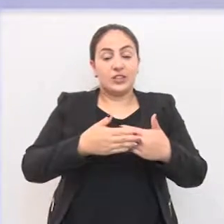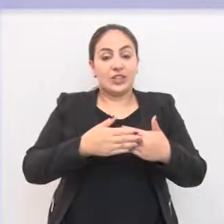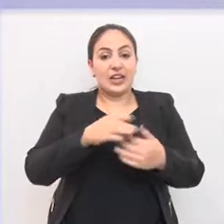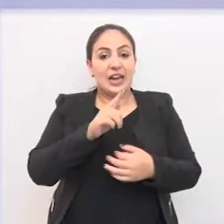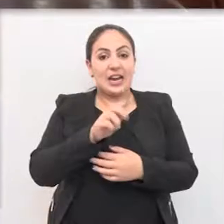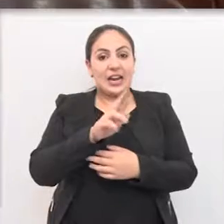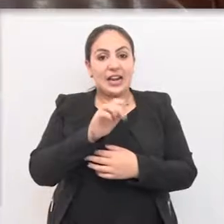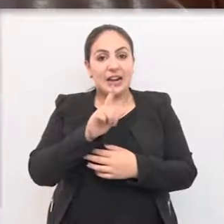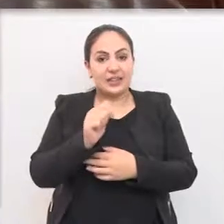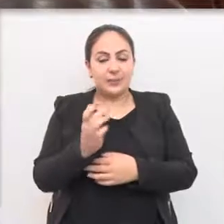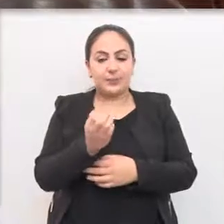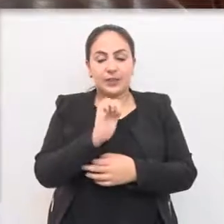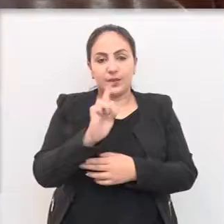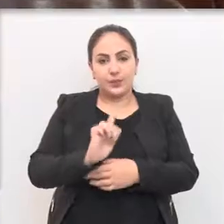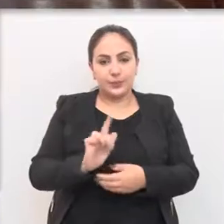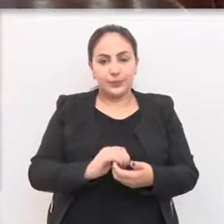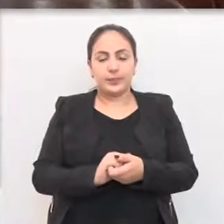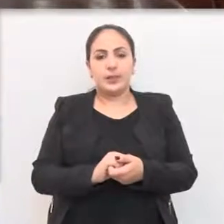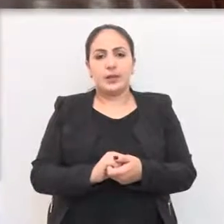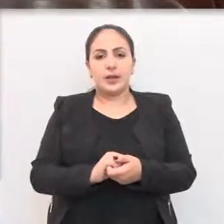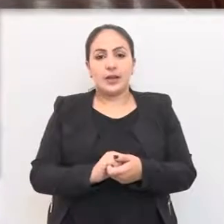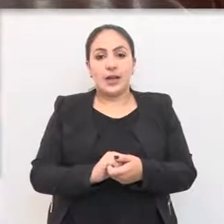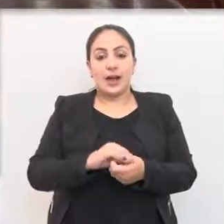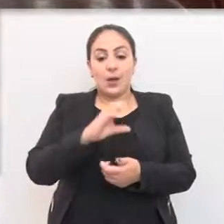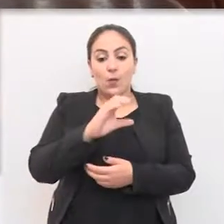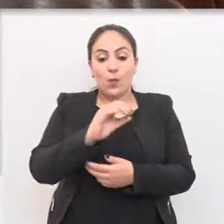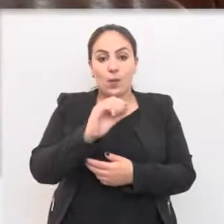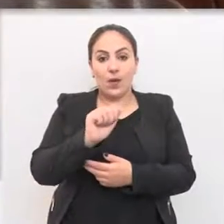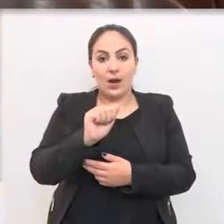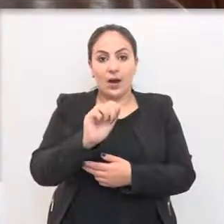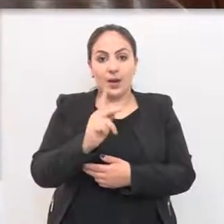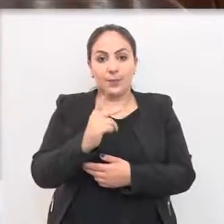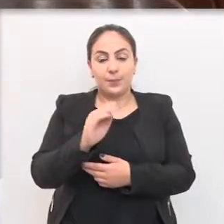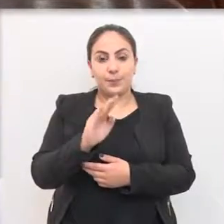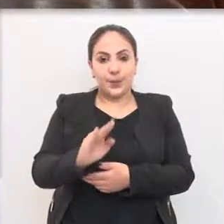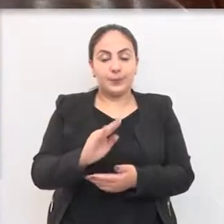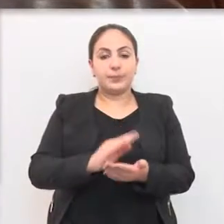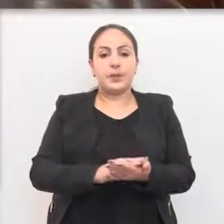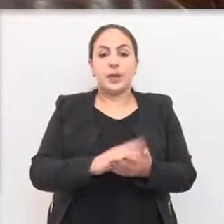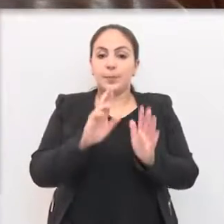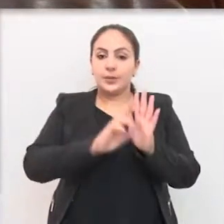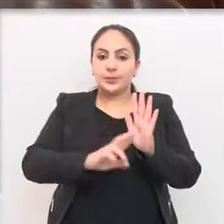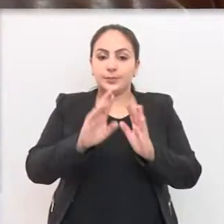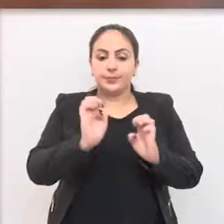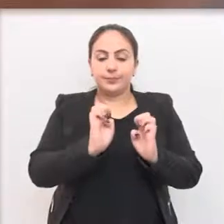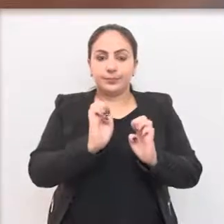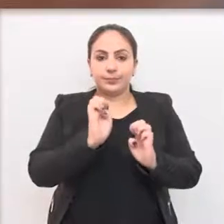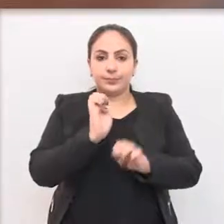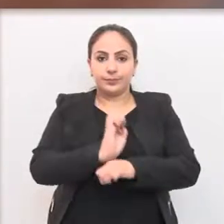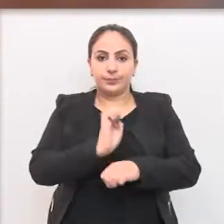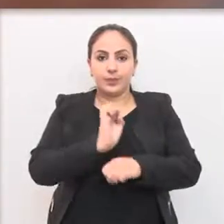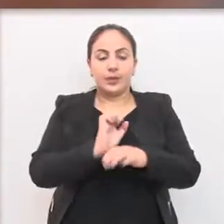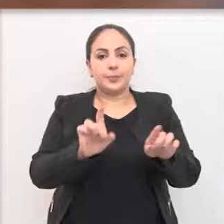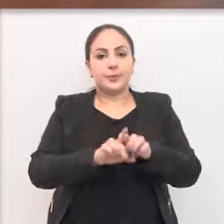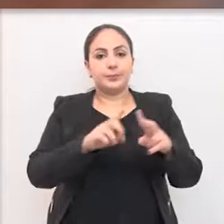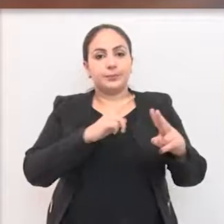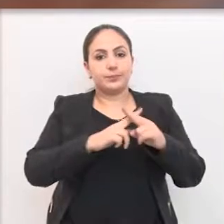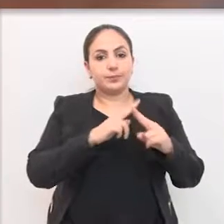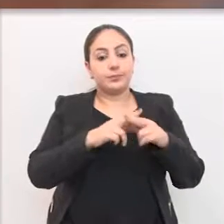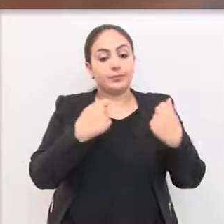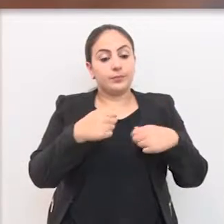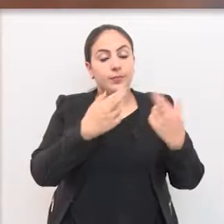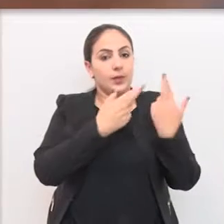Gralha Azul. Confere com a verdade. A Coab, a extinta Coab, representada pelo Estado, e a Caixa Econômica Federal devem sim